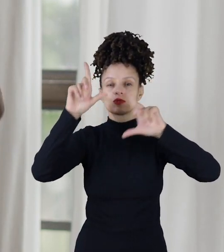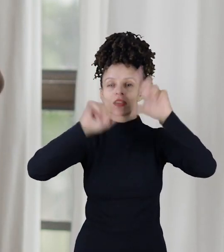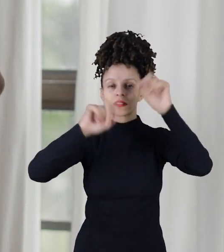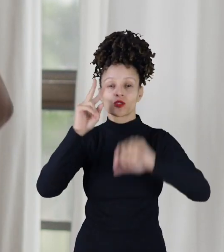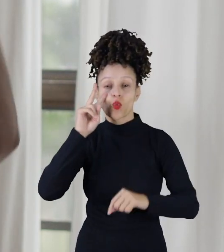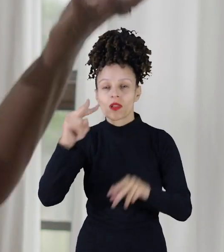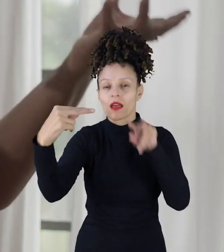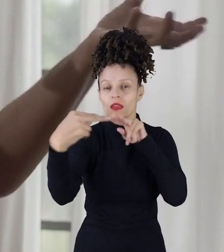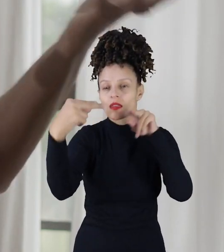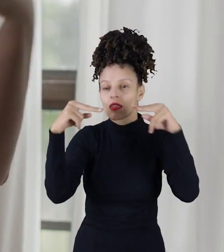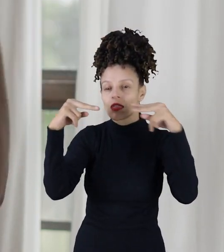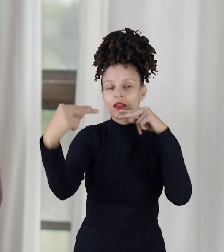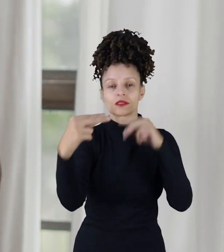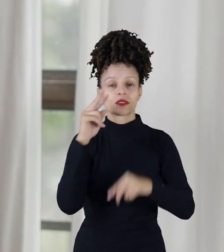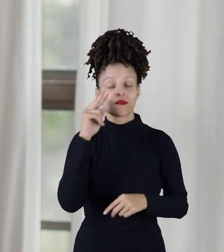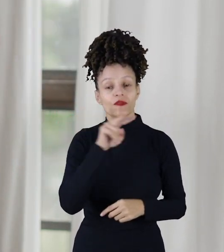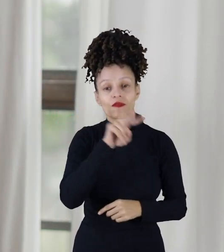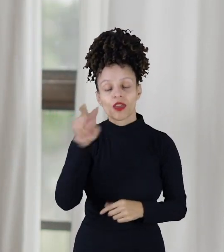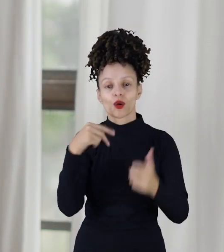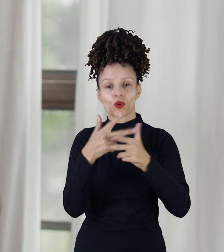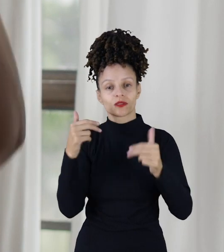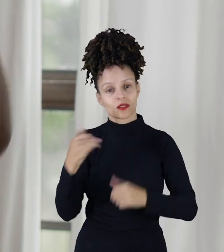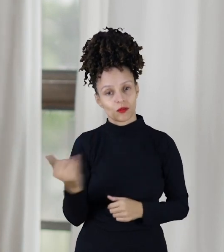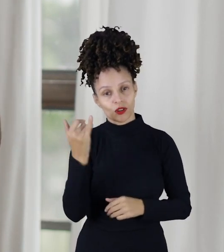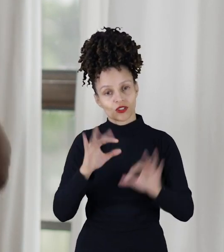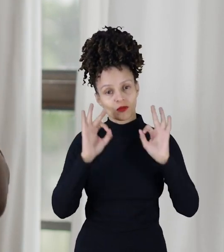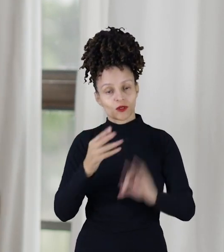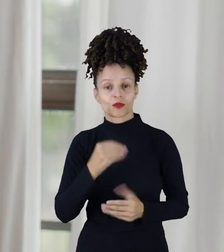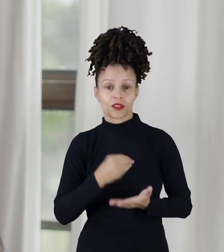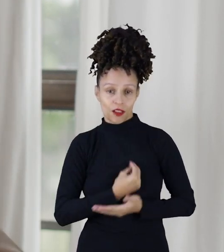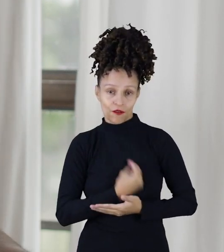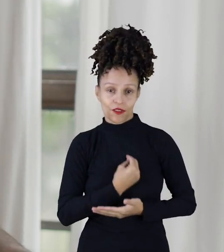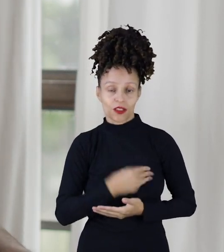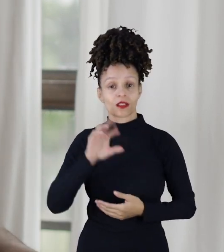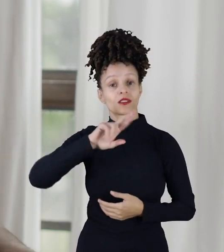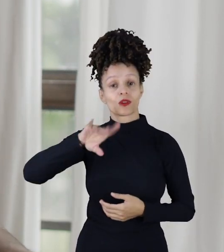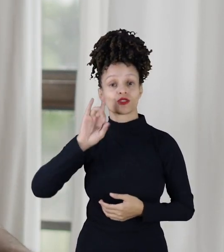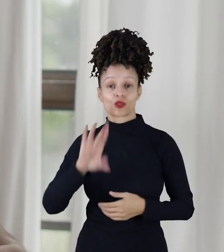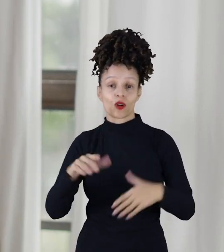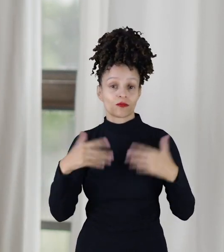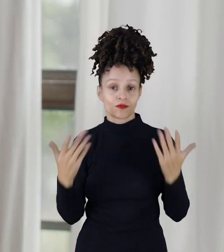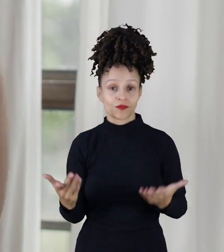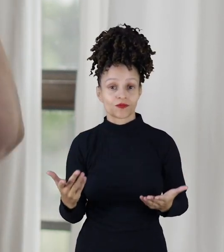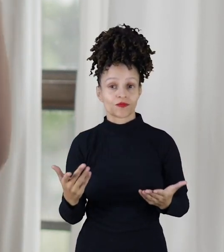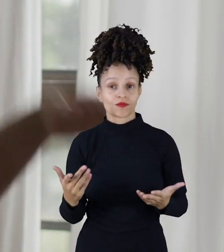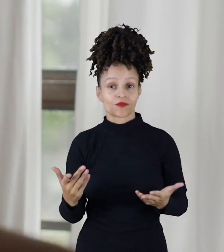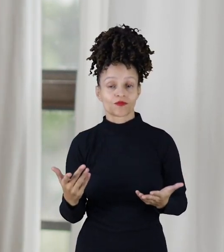ver o brilho da estrela do olhar do outro, sem ver o outro, sem ver coisas realmente importantes da vida, né? Não é